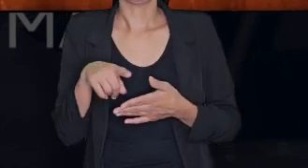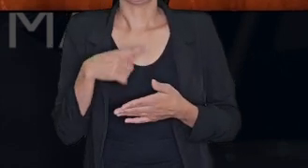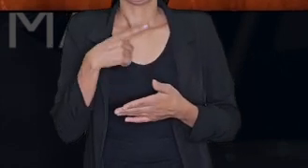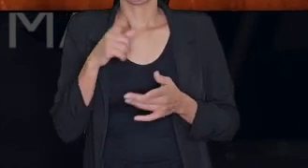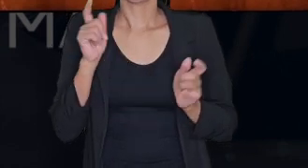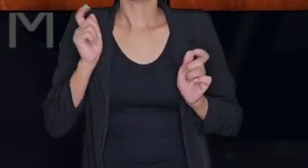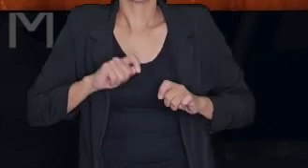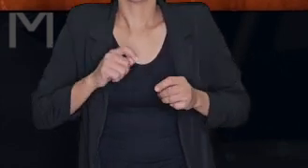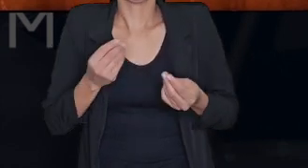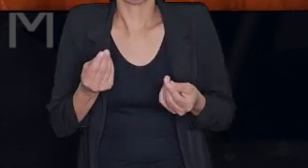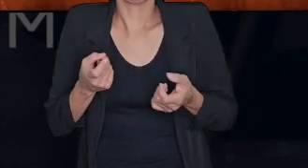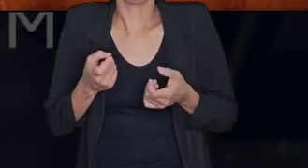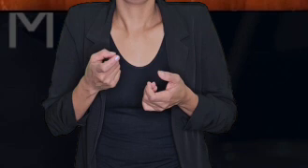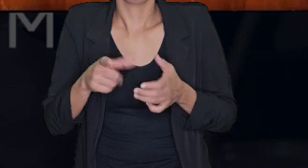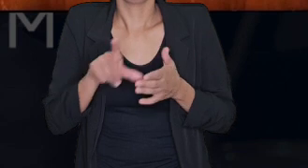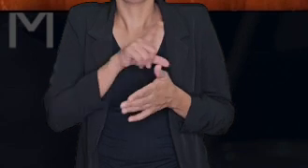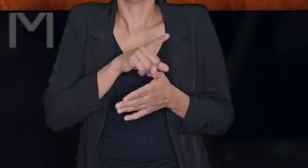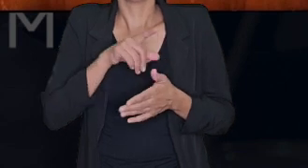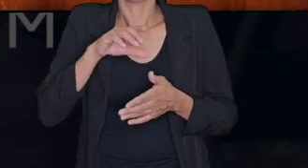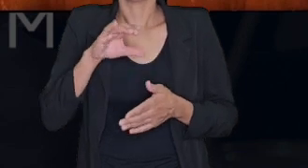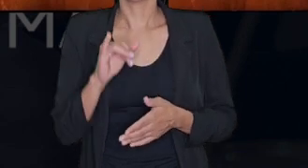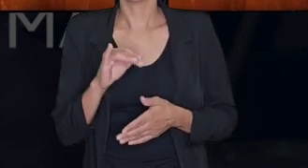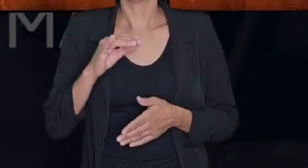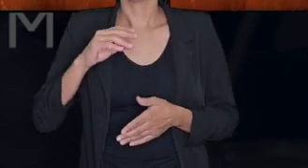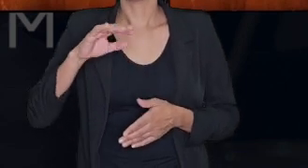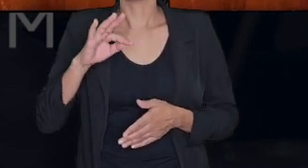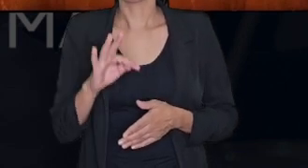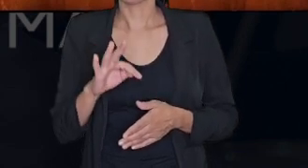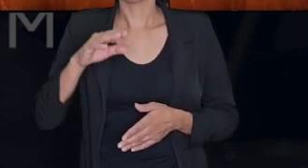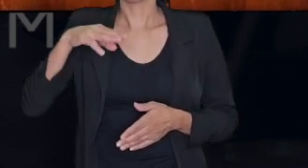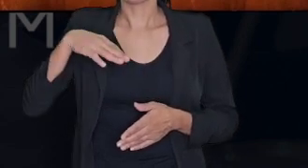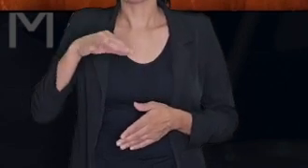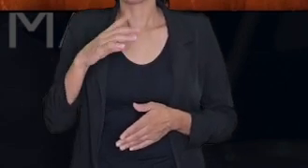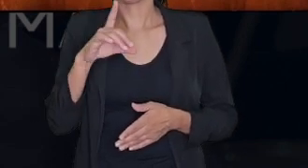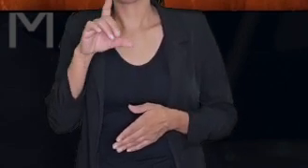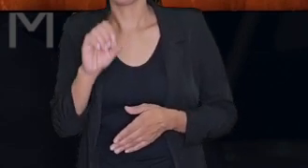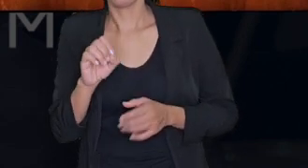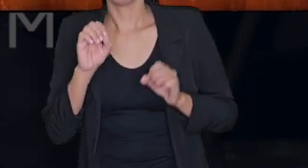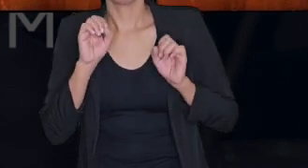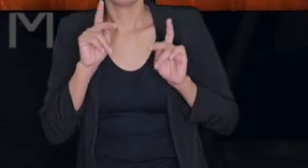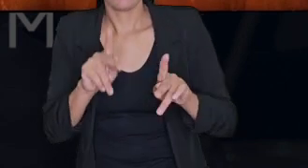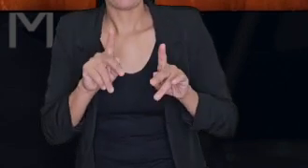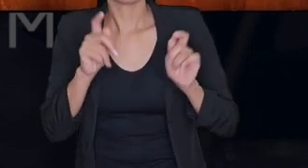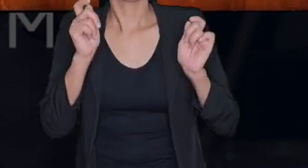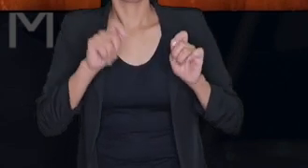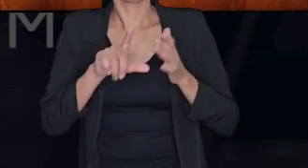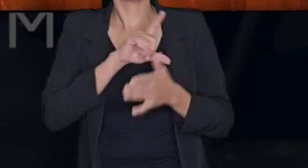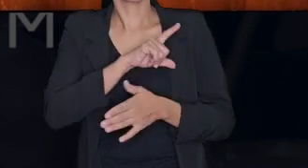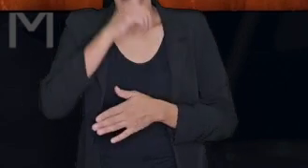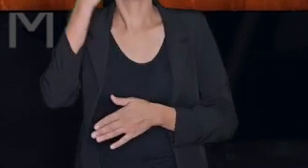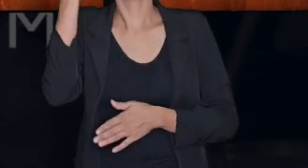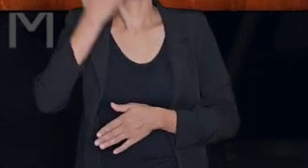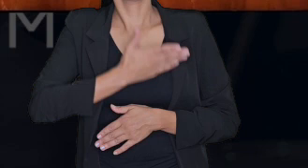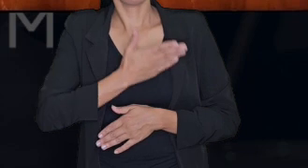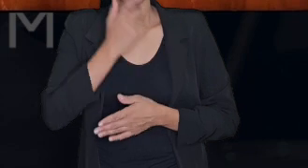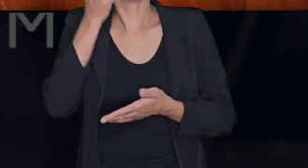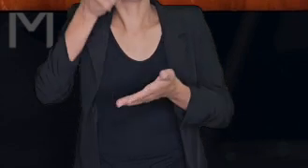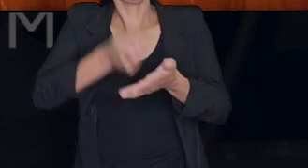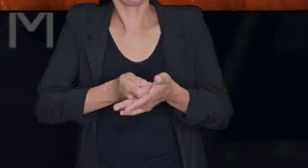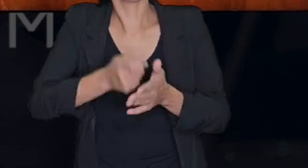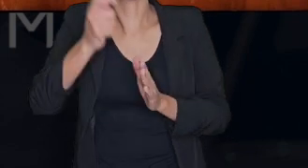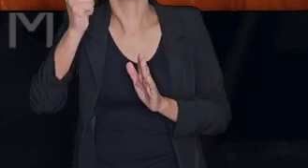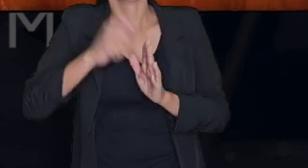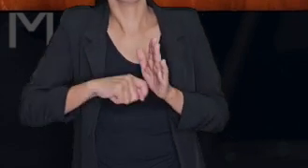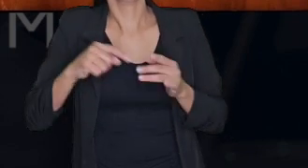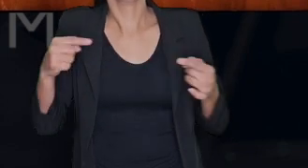partilha, bem como a expedição do formal de partilha, não se condiciona ao prévio recolhimento do ITCMD. Até aí tudo bem, vírgula, devendo